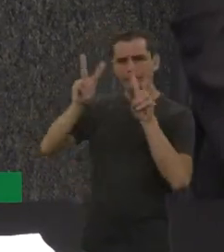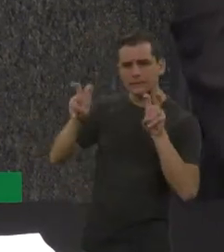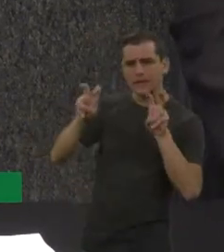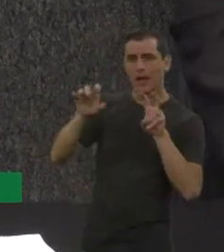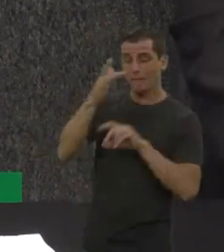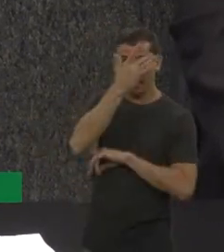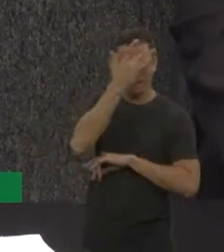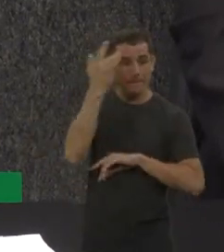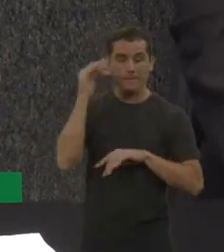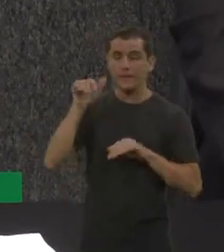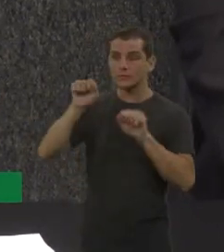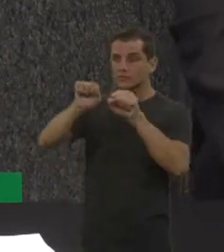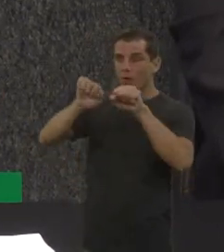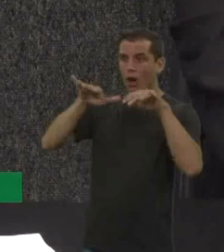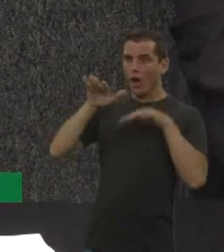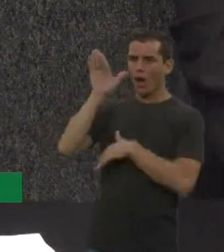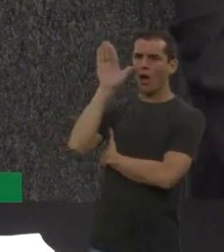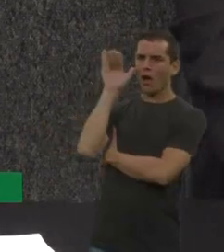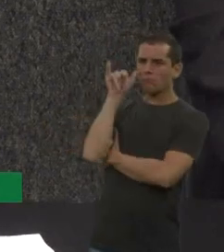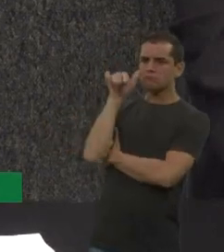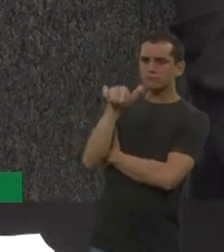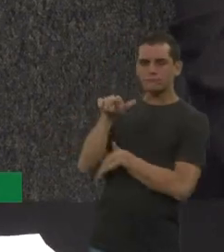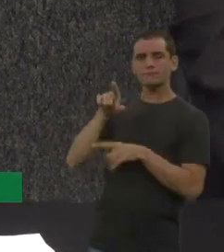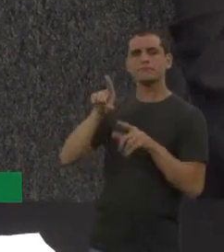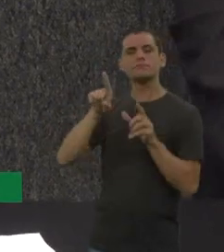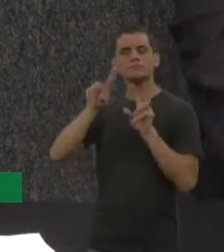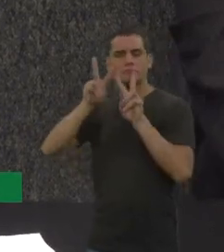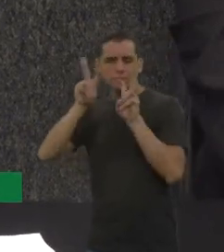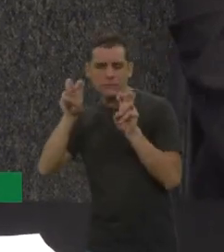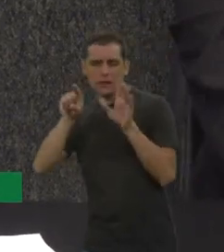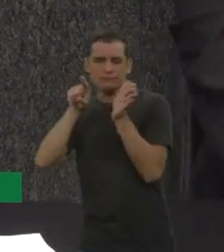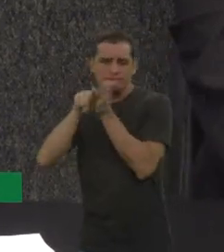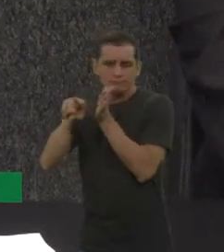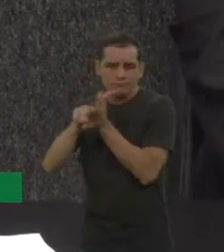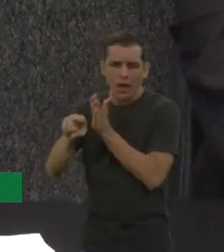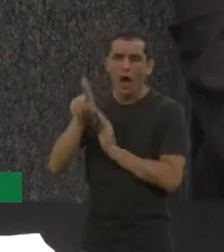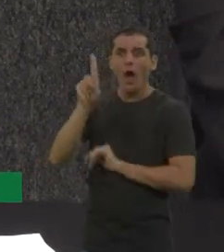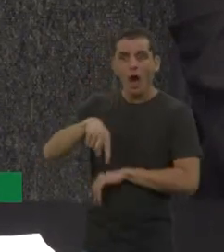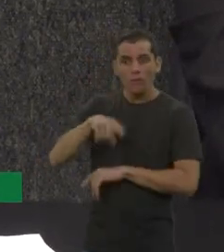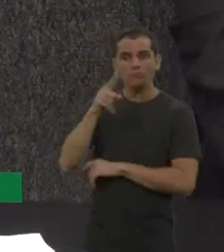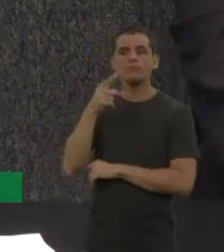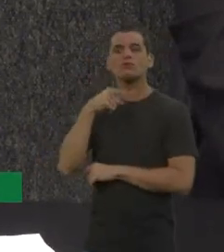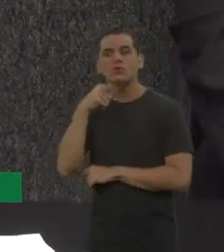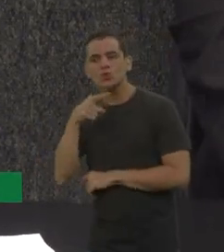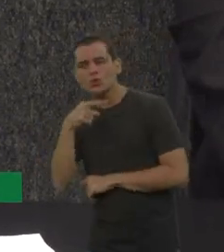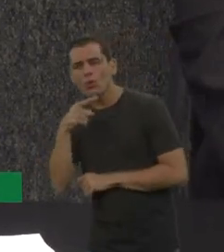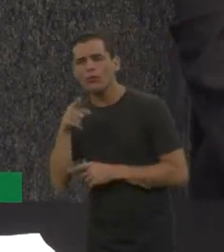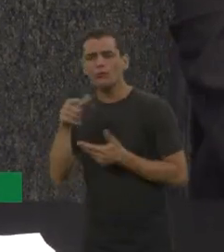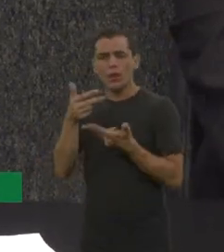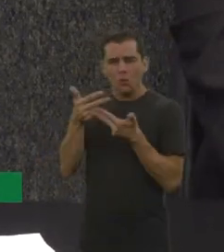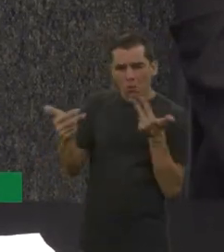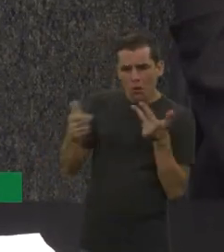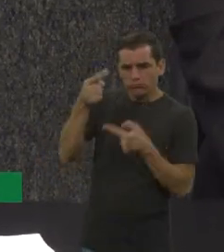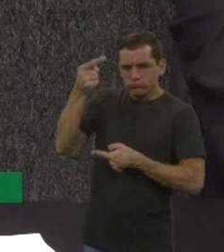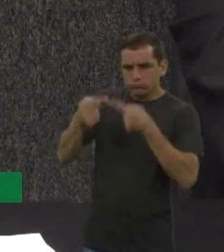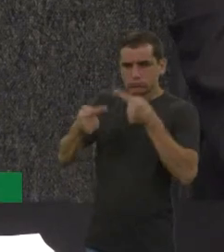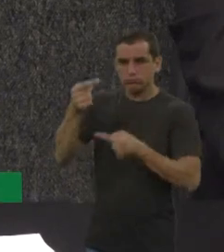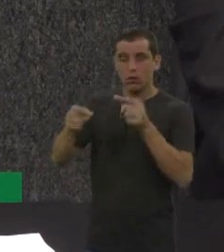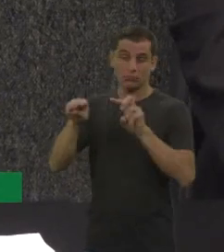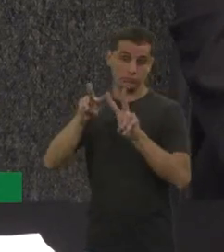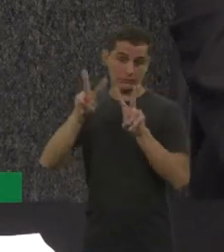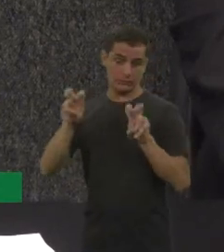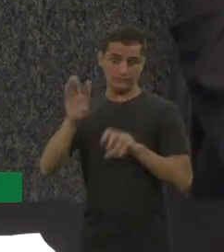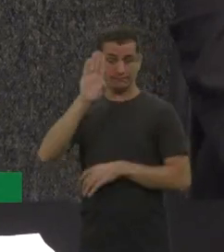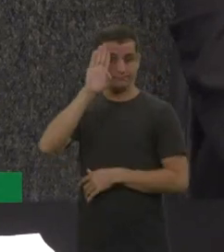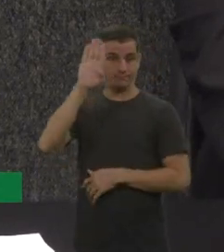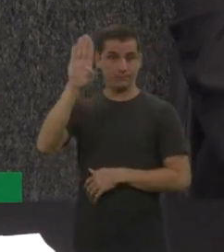olhando até no almoço, vão lá, perguntam o que é, o que não é, discutem casos clínicos, né? Principalmente o transtorno do espectro autista, que